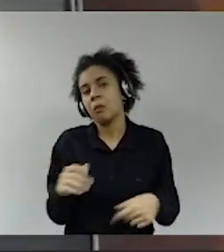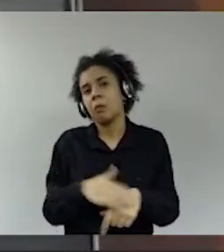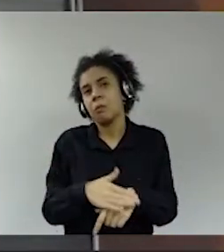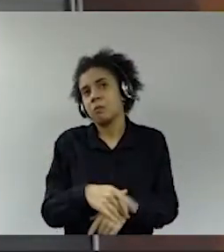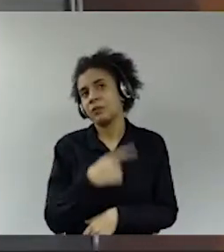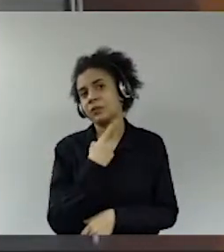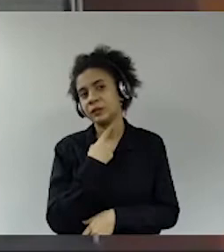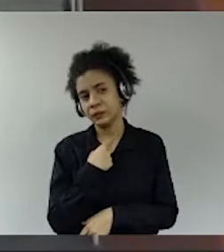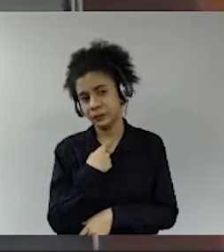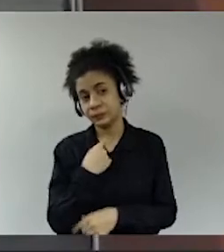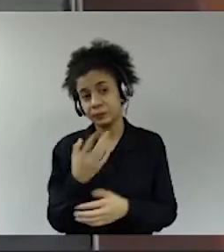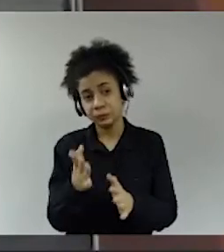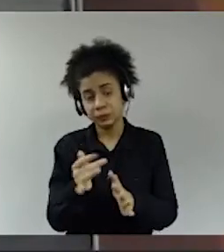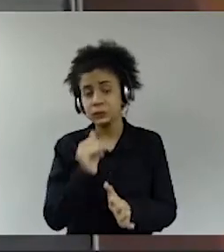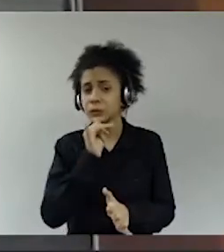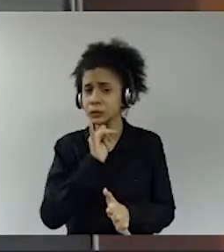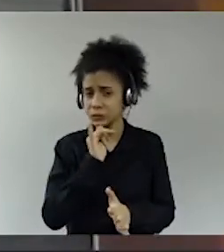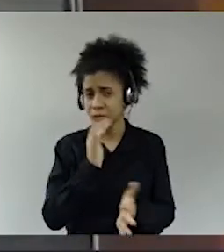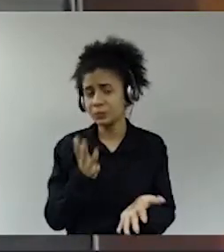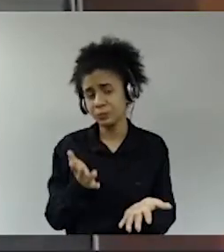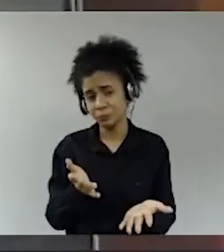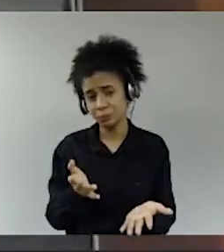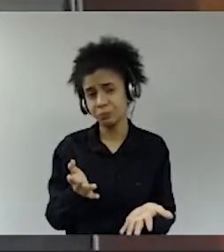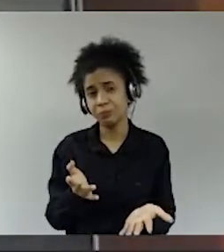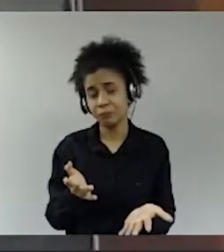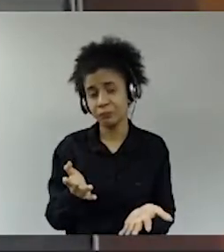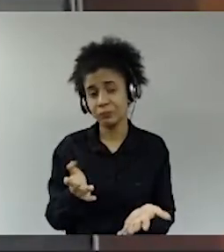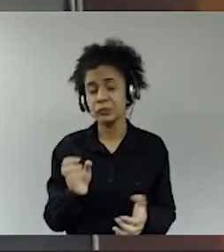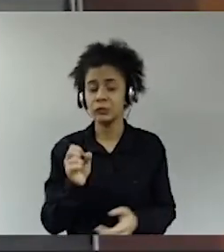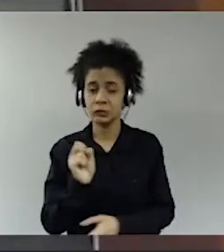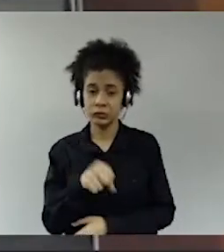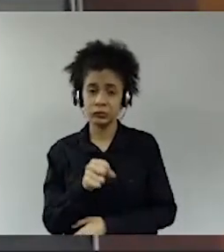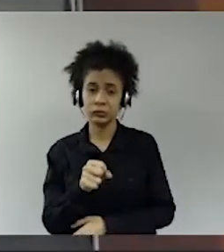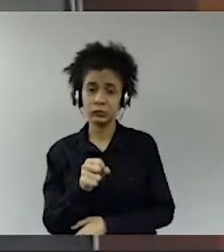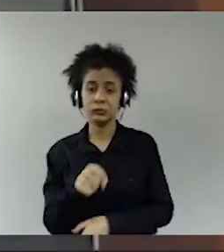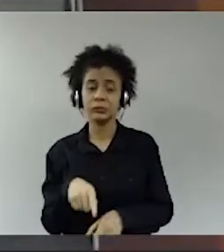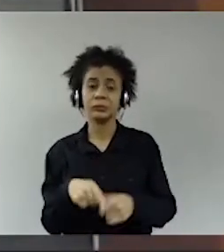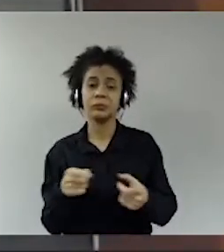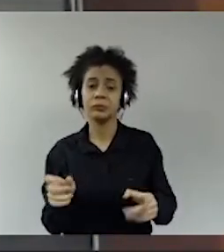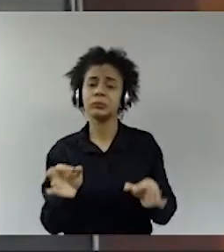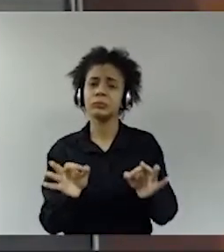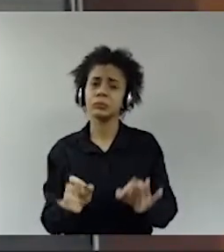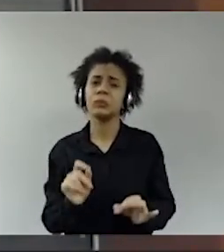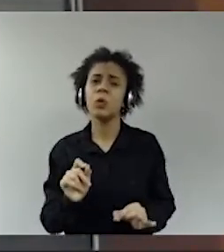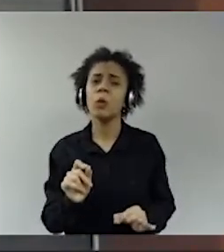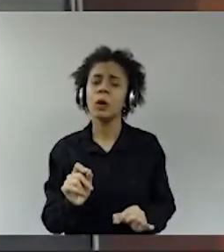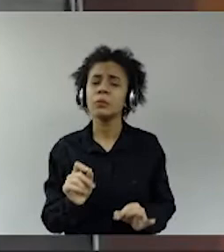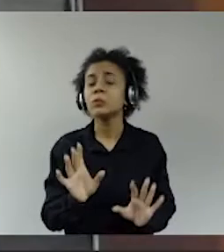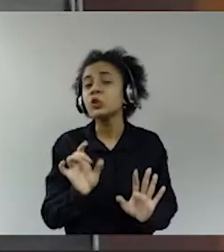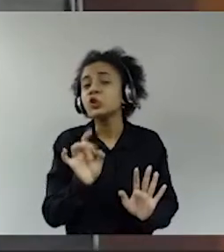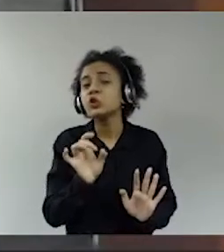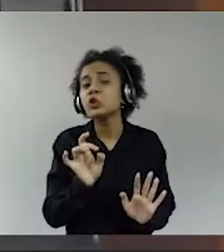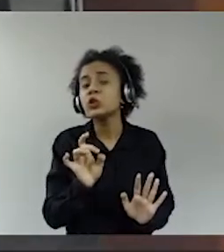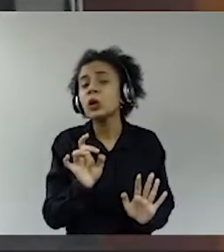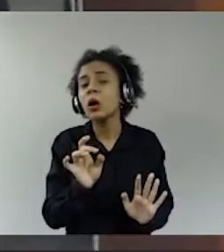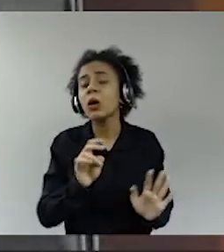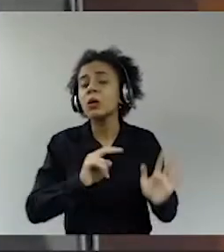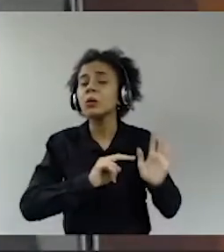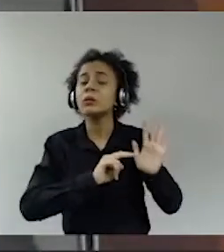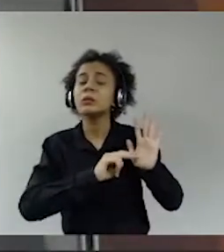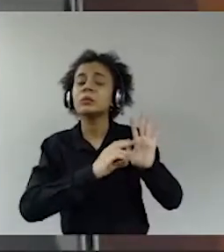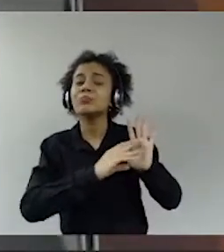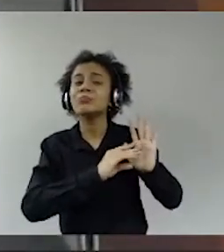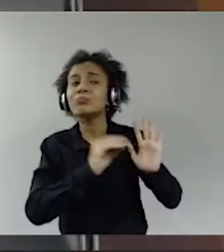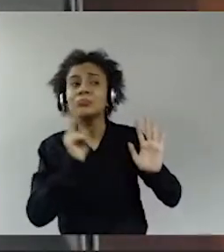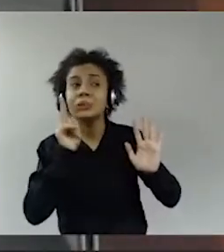aprouvesse. É um exemplo singelo? Sim, mas ele justamente é simbólico, porque a nossa